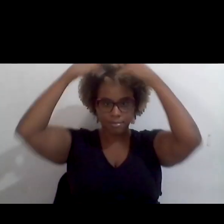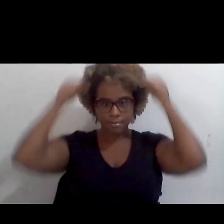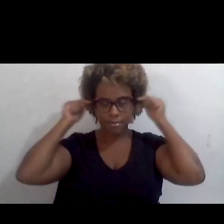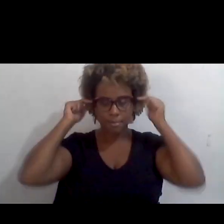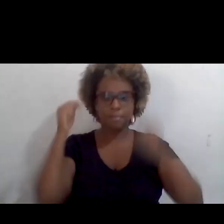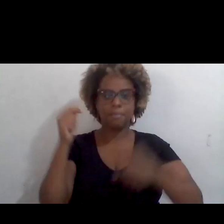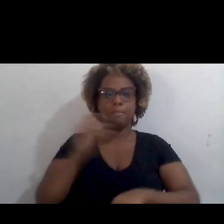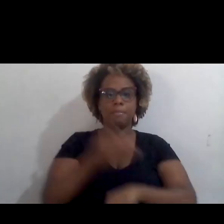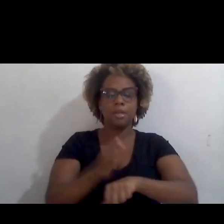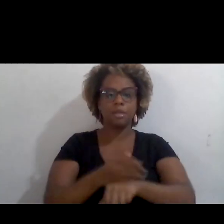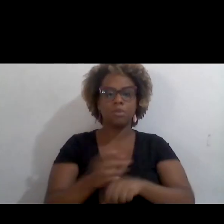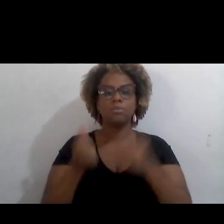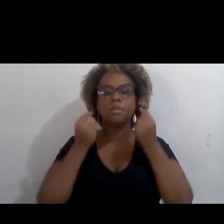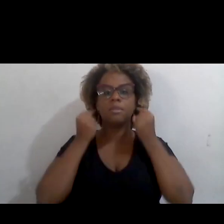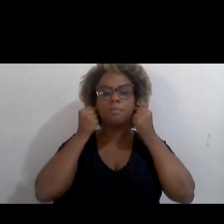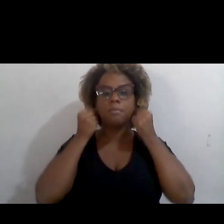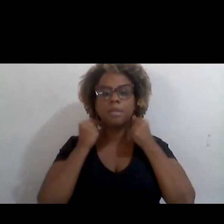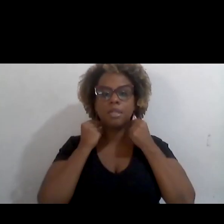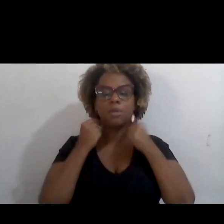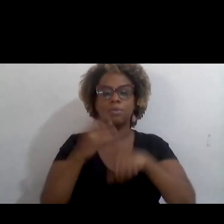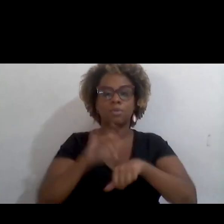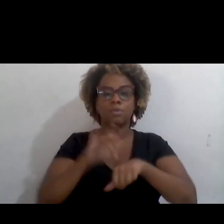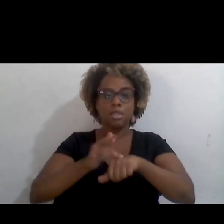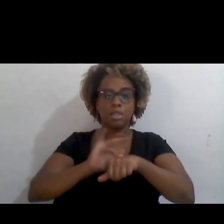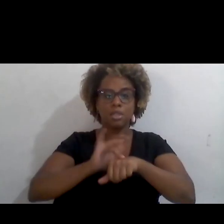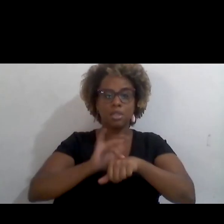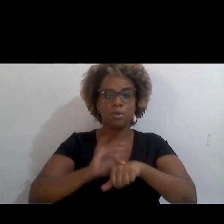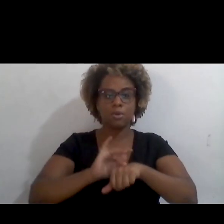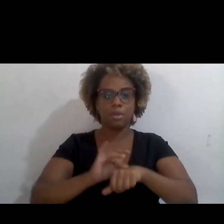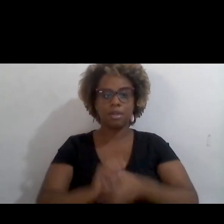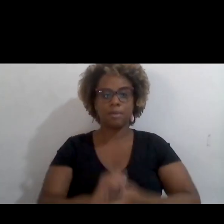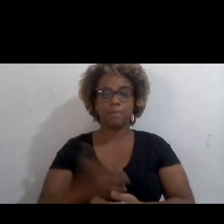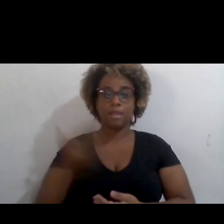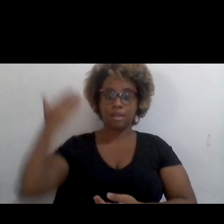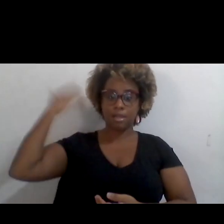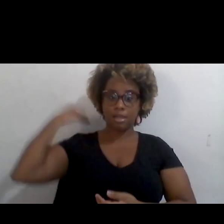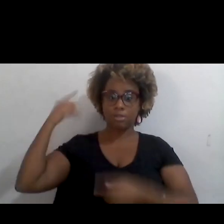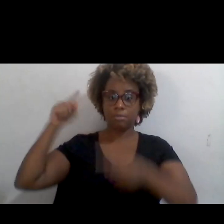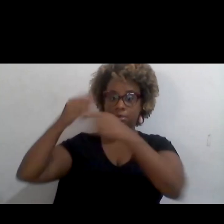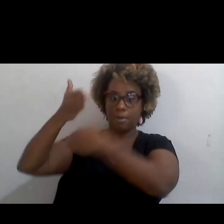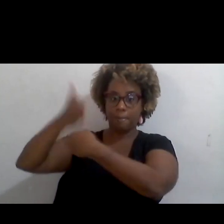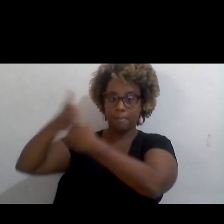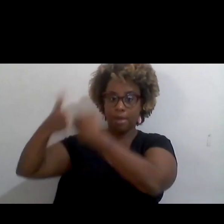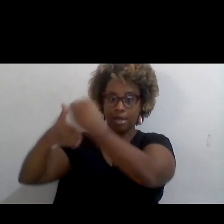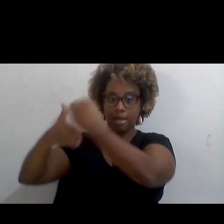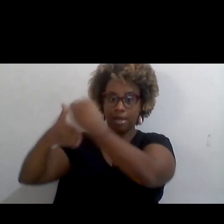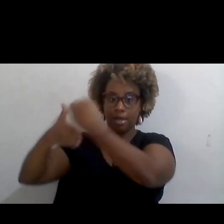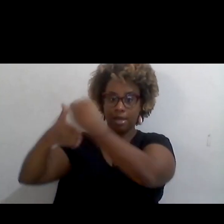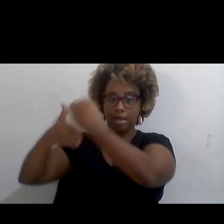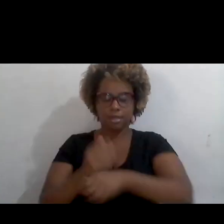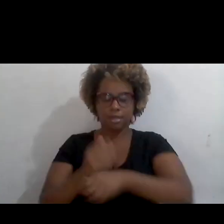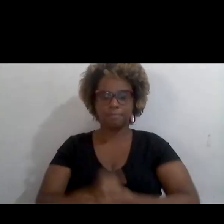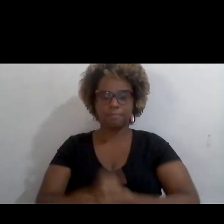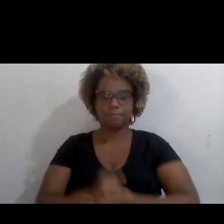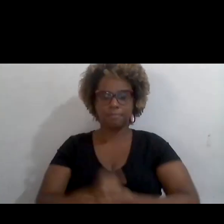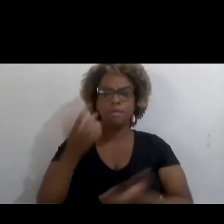circulares, dourados, eu tenho olhos verdes, gateados, e atrás de mim está uma parede branca. Bom, primeiro de tudo, eu queria